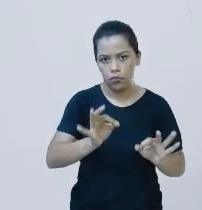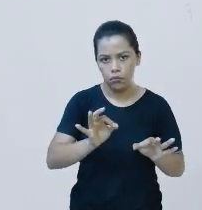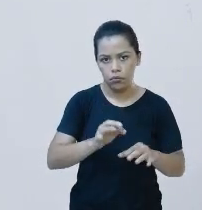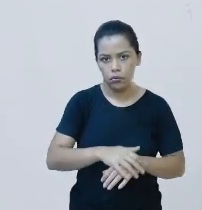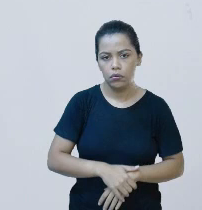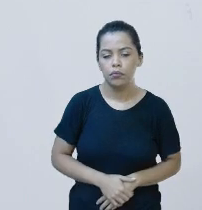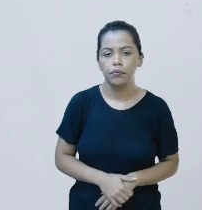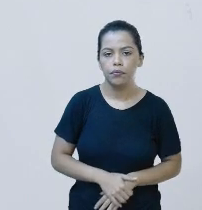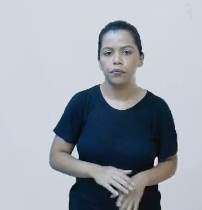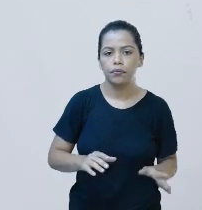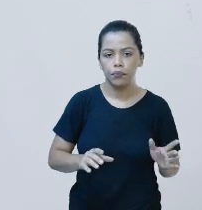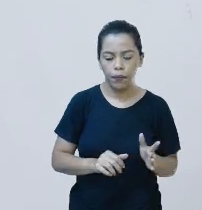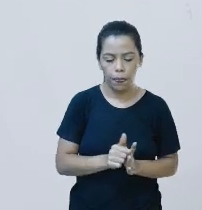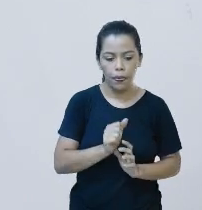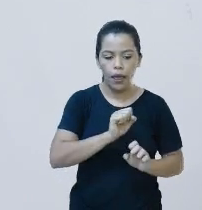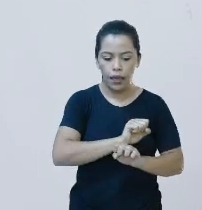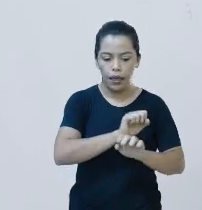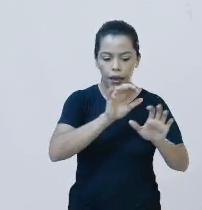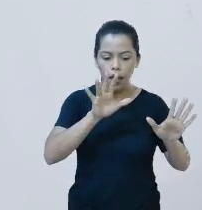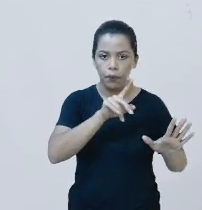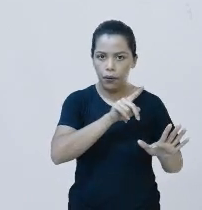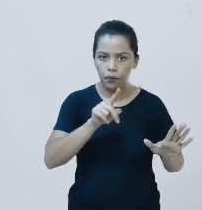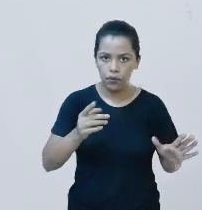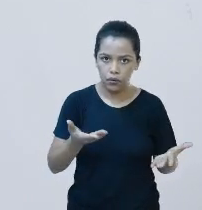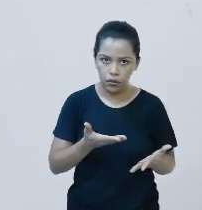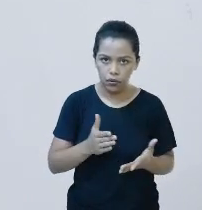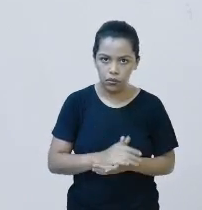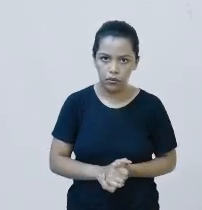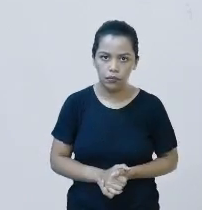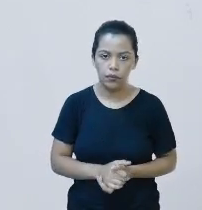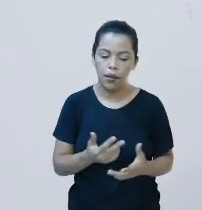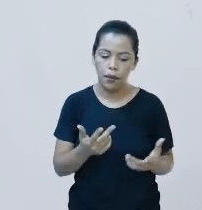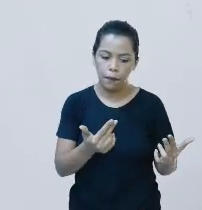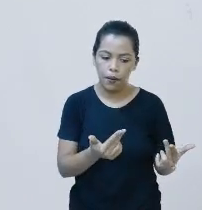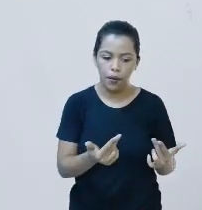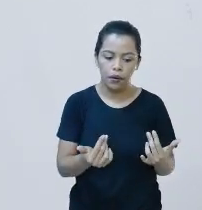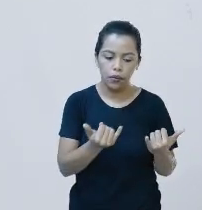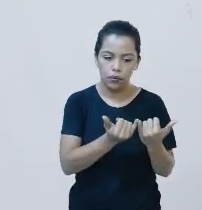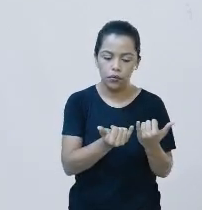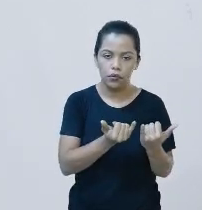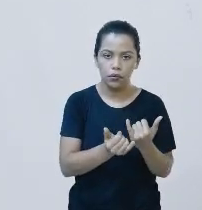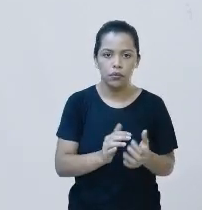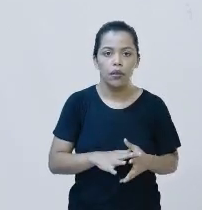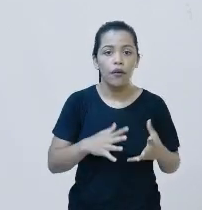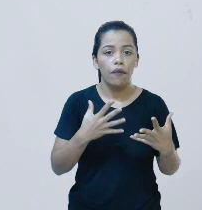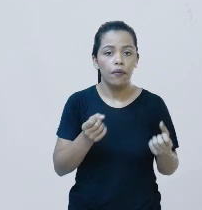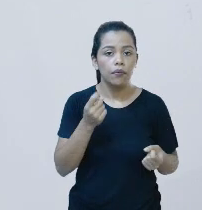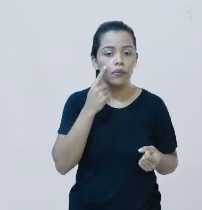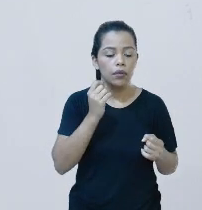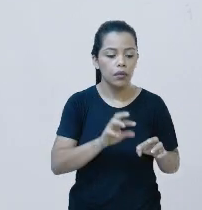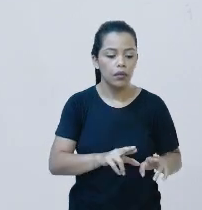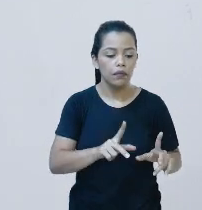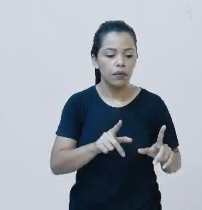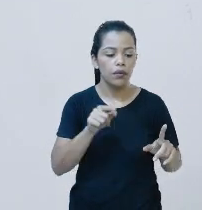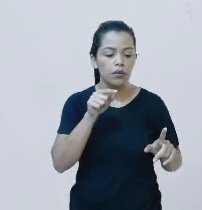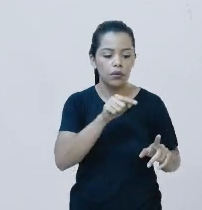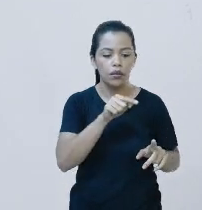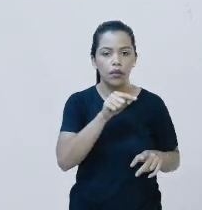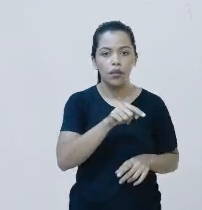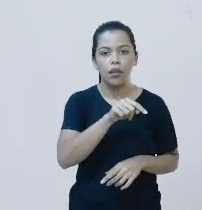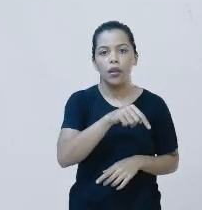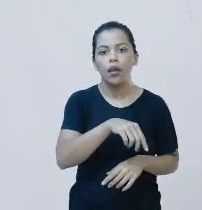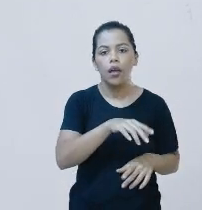Então, isso aí ele ficou bem claro para vocês, essa semelhança. Vamos para as diferenças. Nós vimos que a notícia